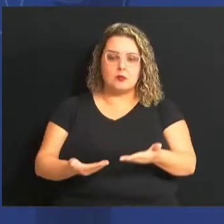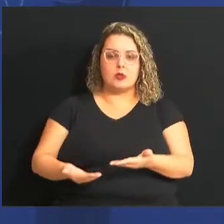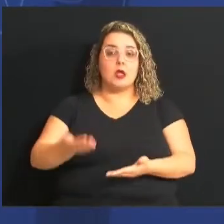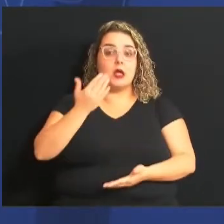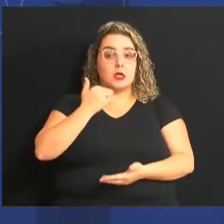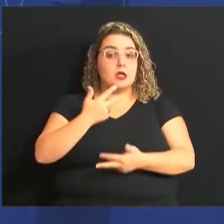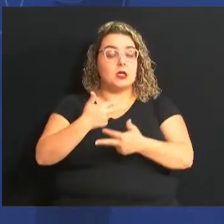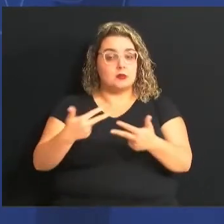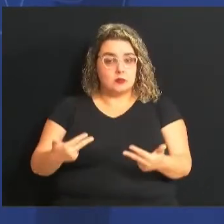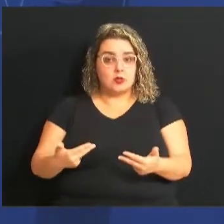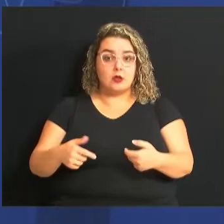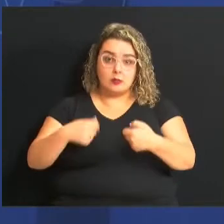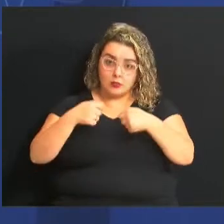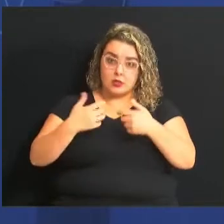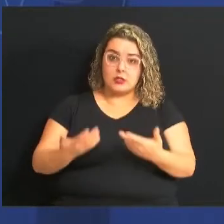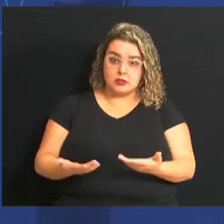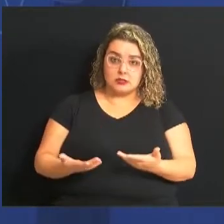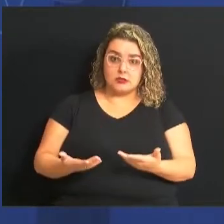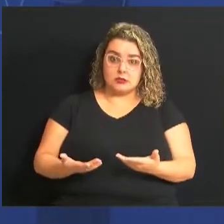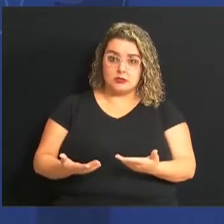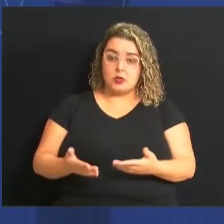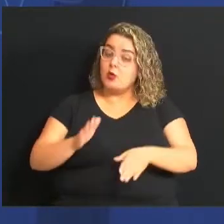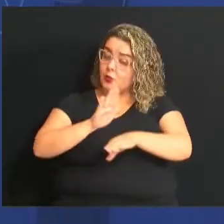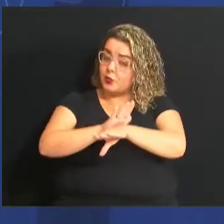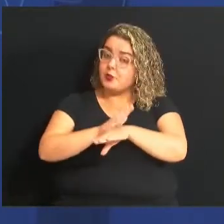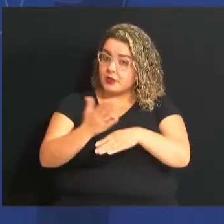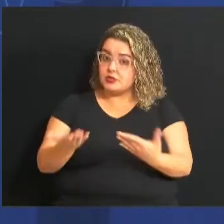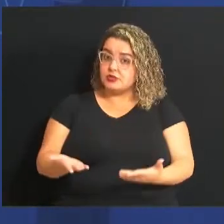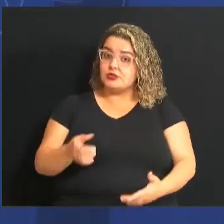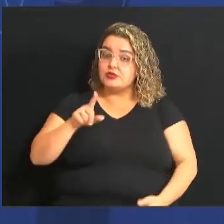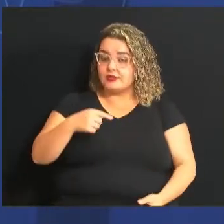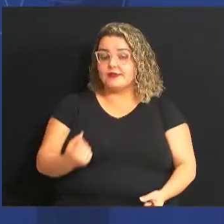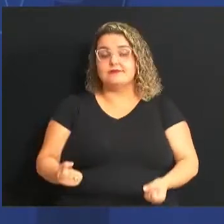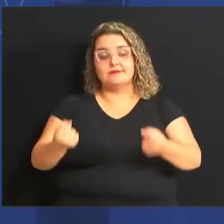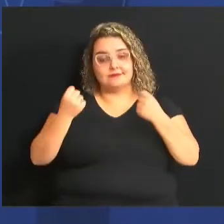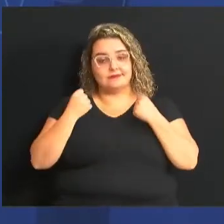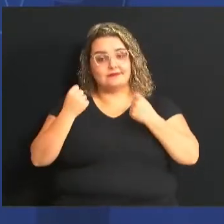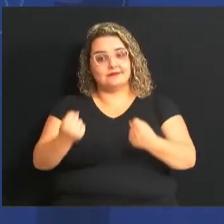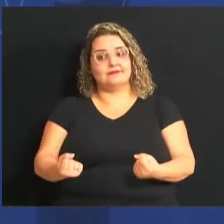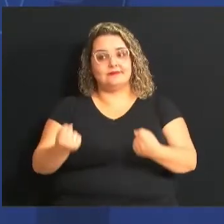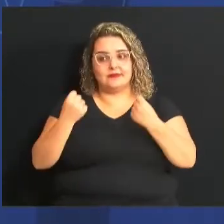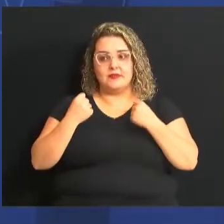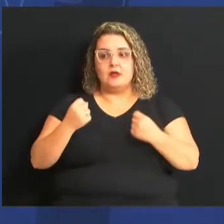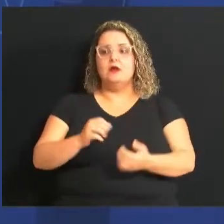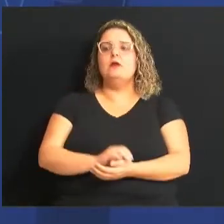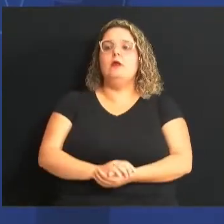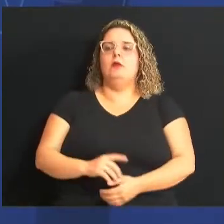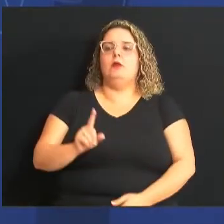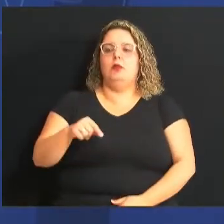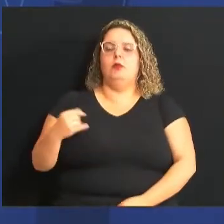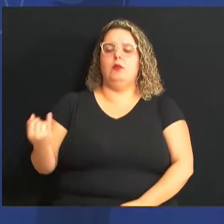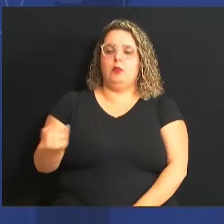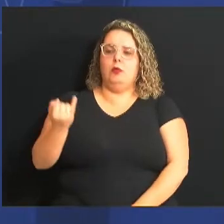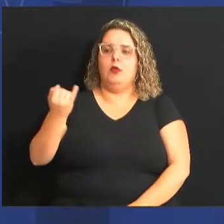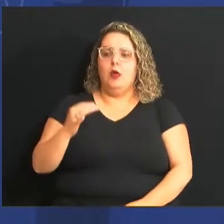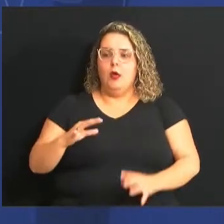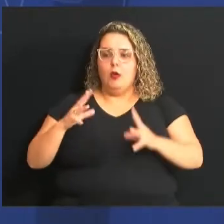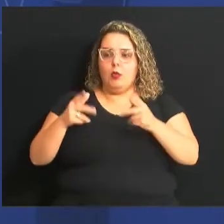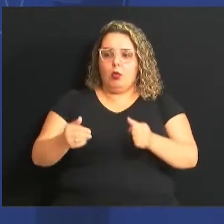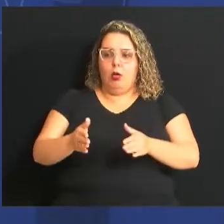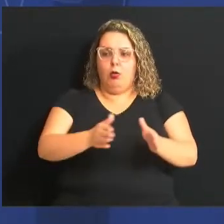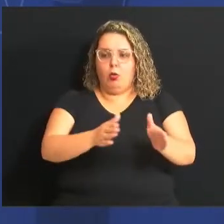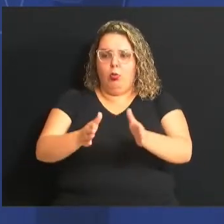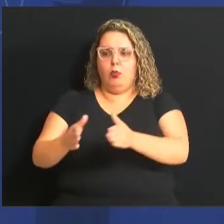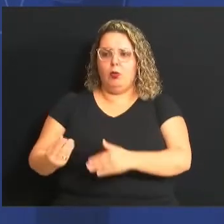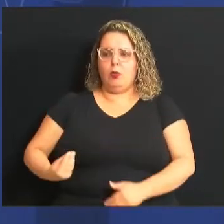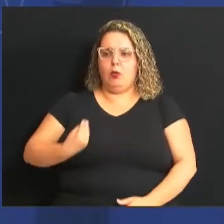alimentação, precisa ter aí uma ajudinha, que é a atividade física, né? Que é tão importante em todas as fases da vida. Todo